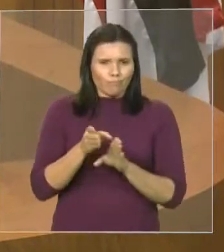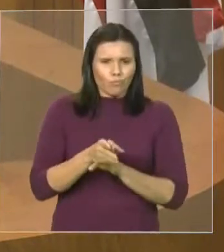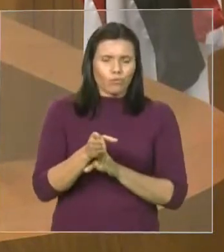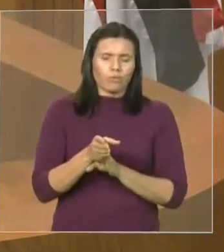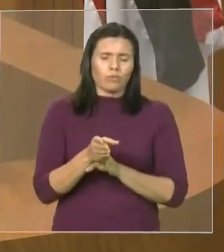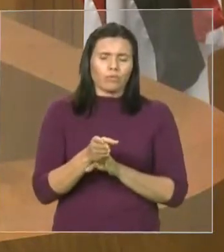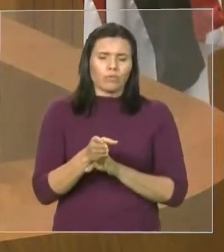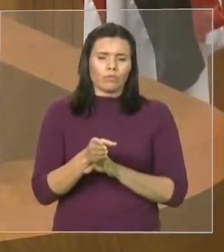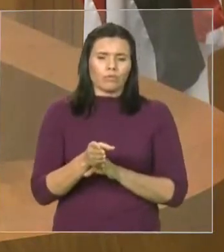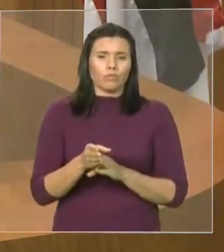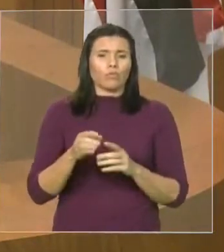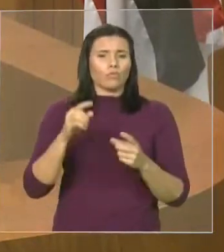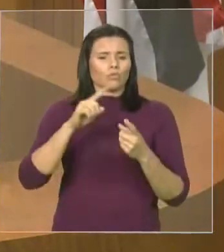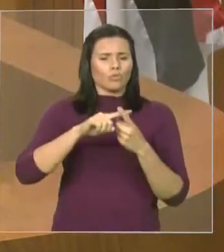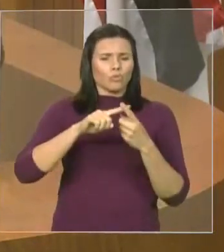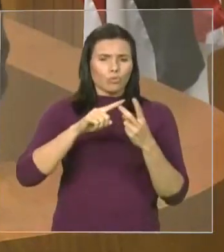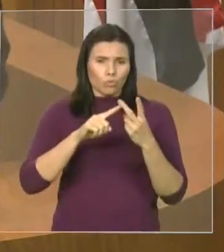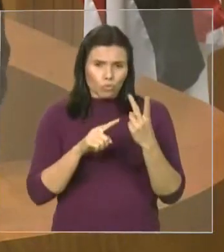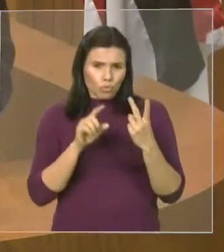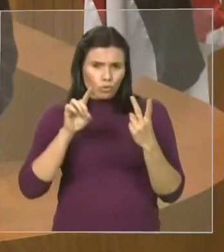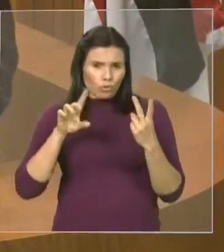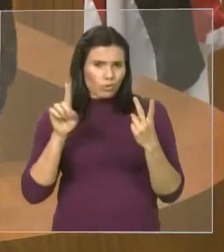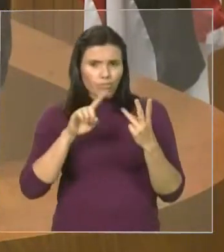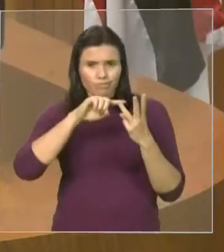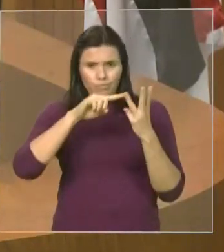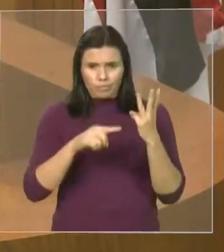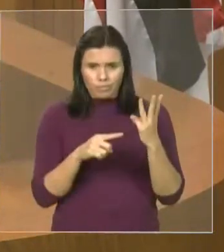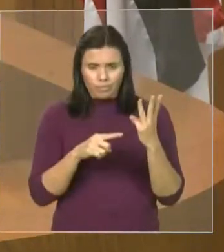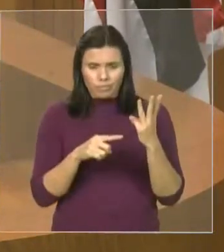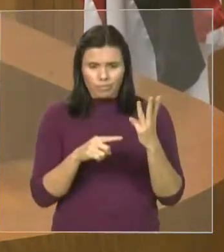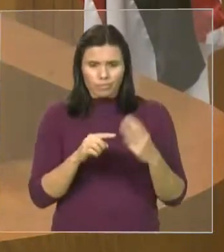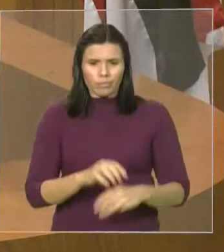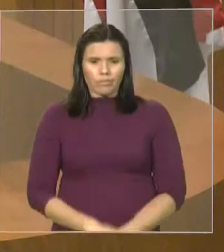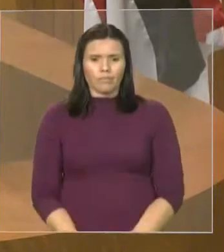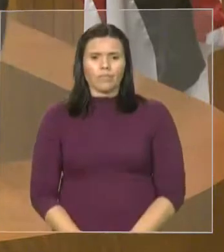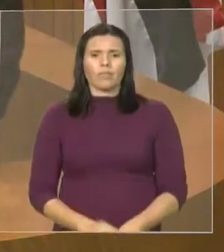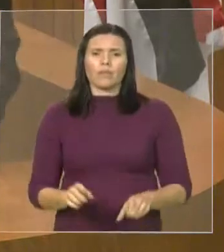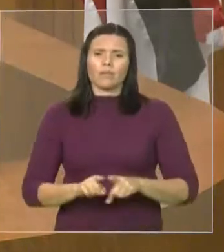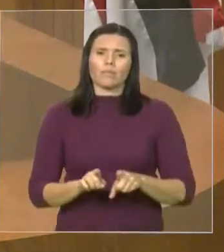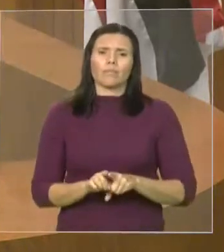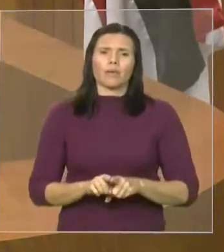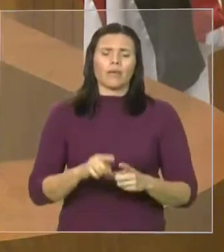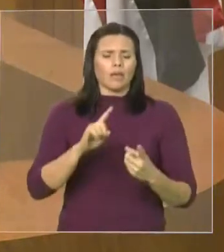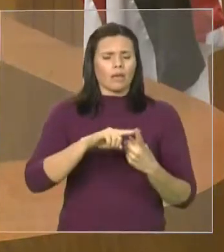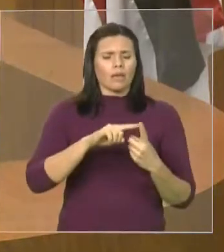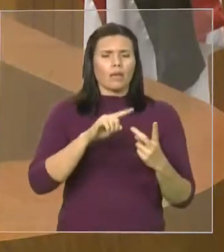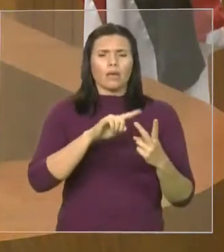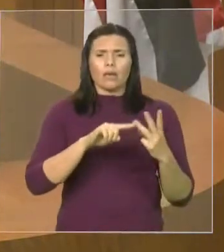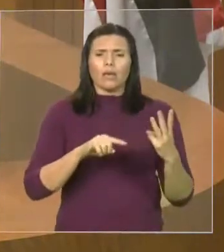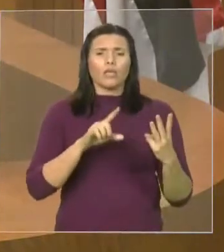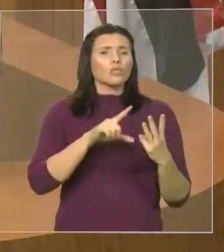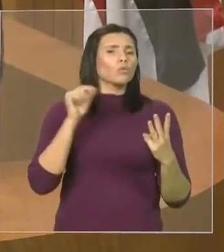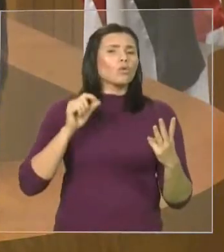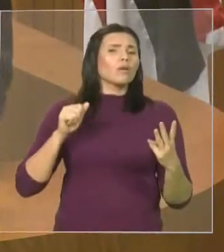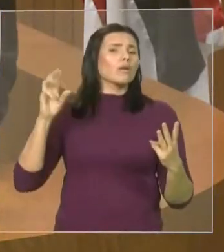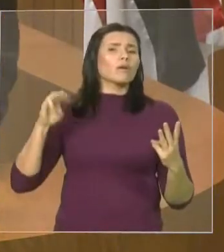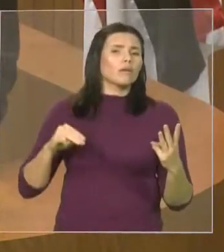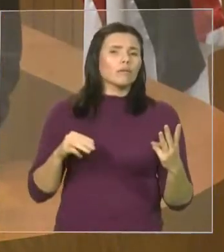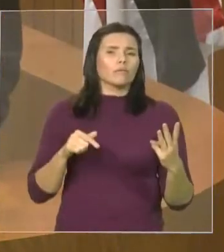fazer com que as indicações desses professores fossem feitas pelos sindicatos e associações e não por mero capricho do